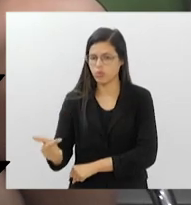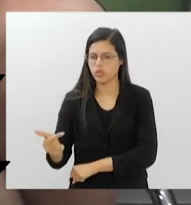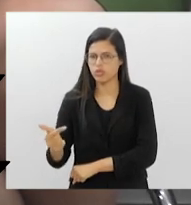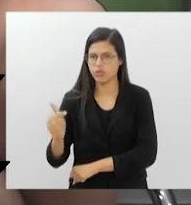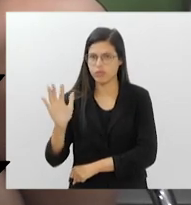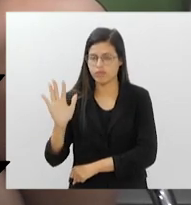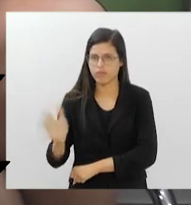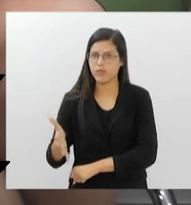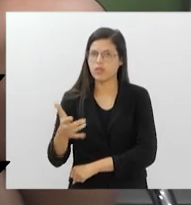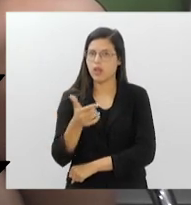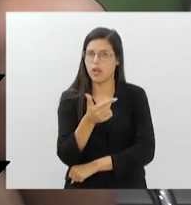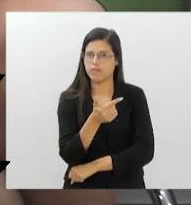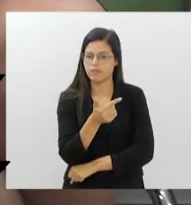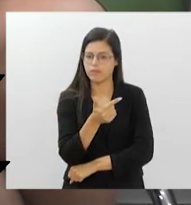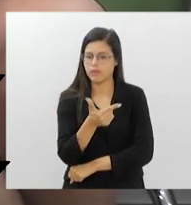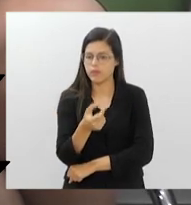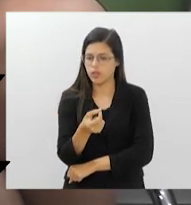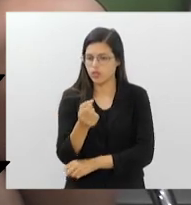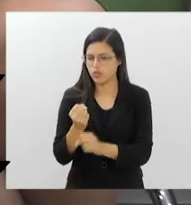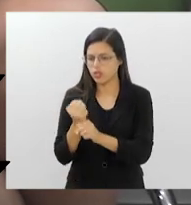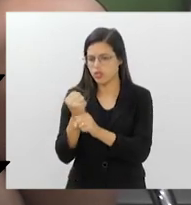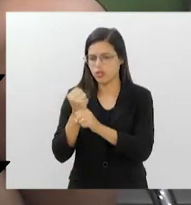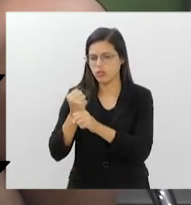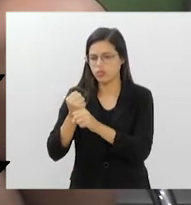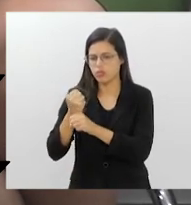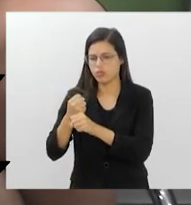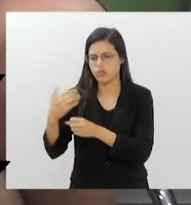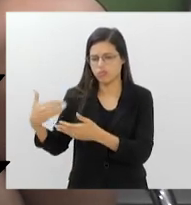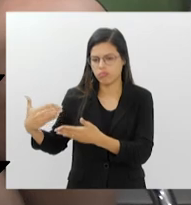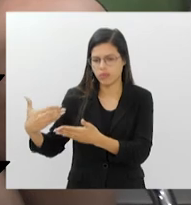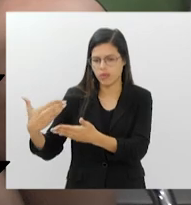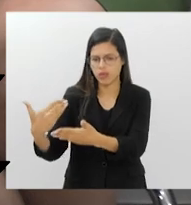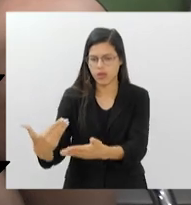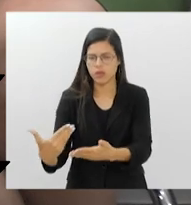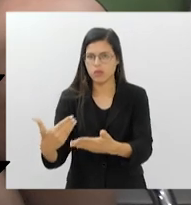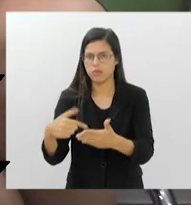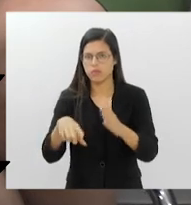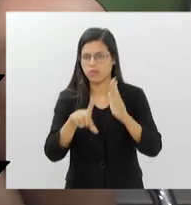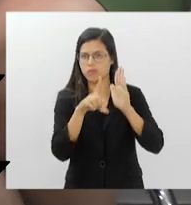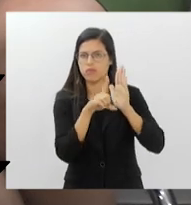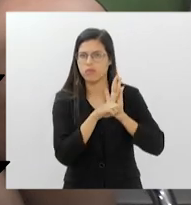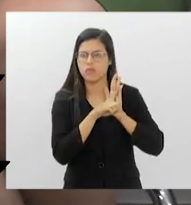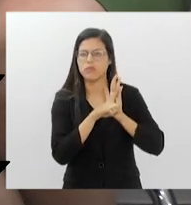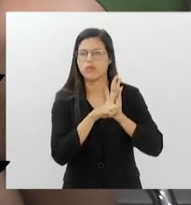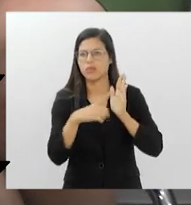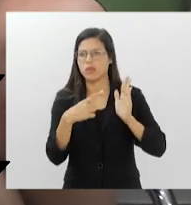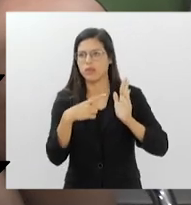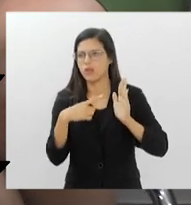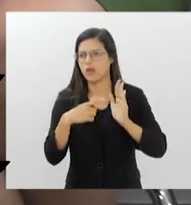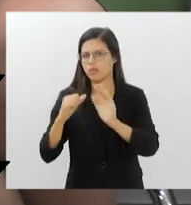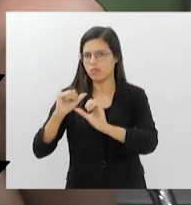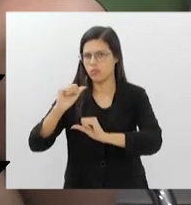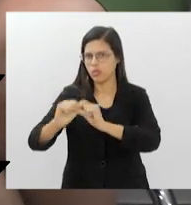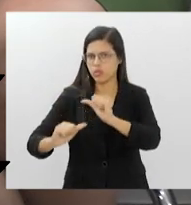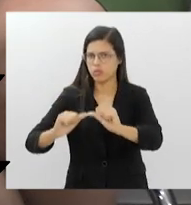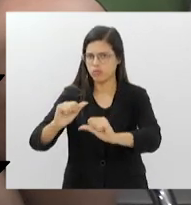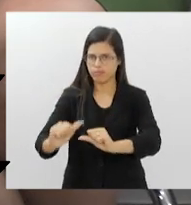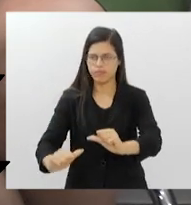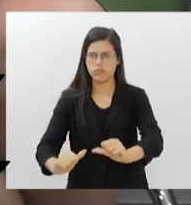essa lei ao longo dos anos foi recebendo muitas modificações